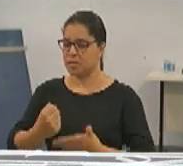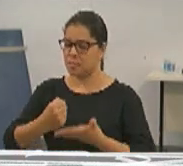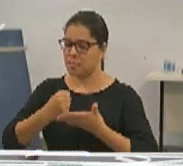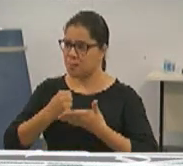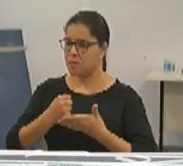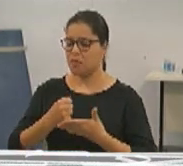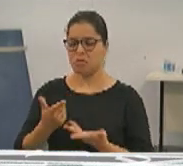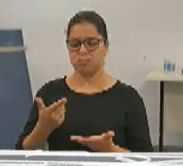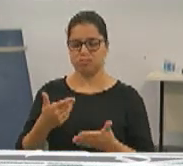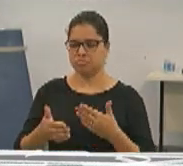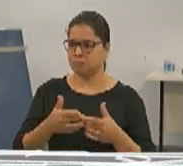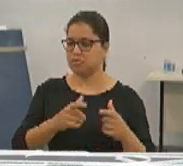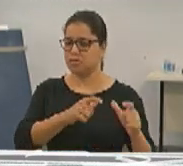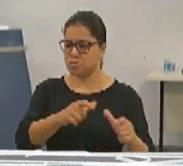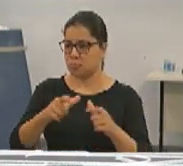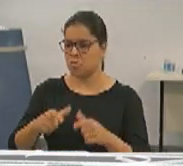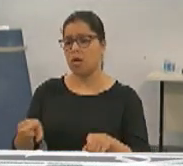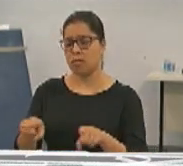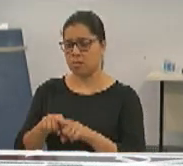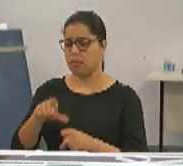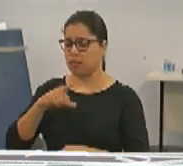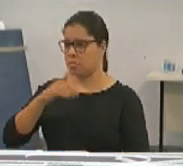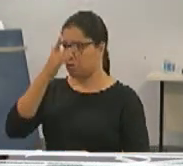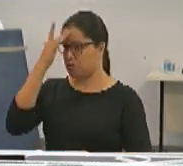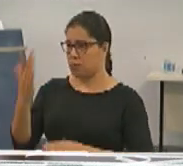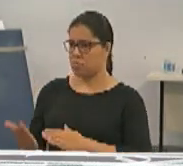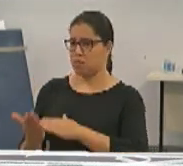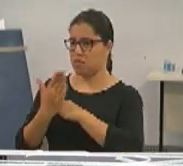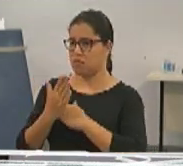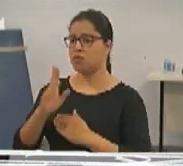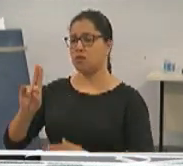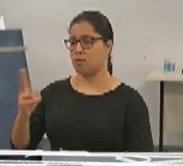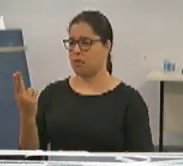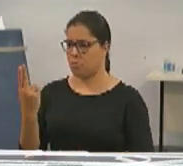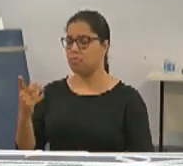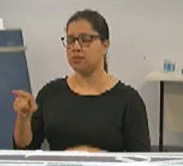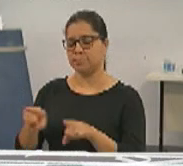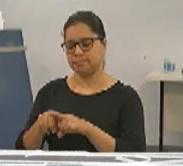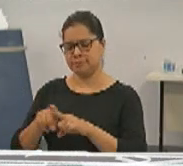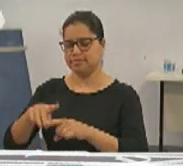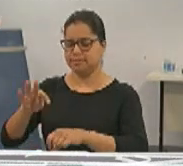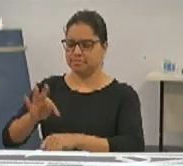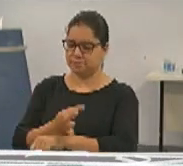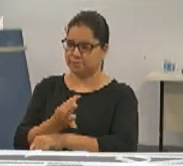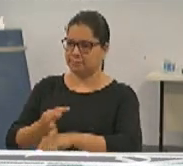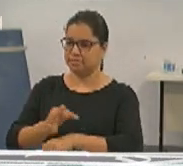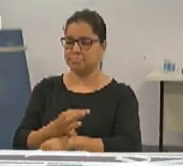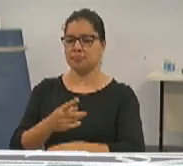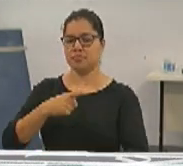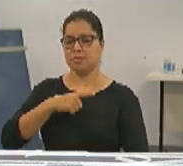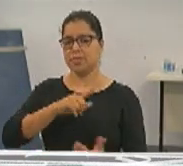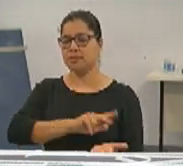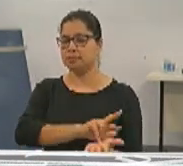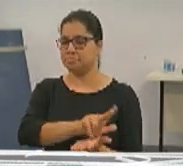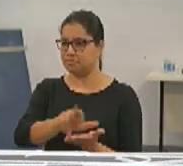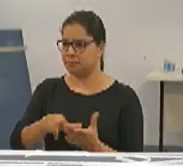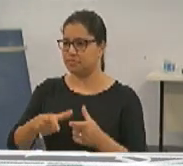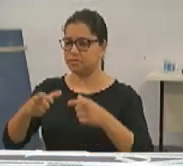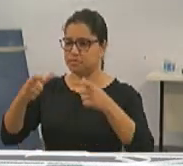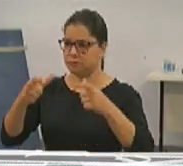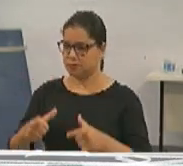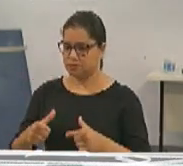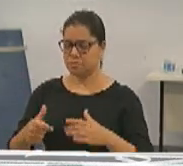acadêmicas, inclusive aqui do HU, né? Mas, sobretudo, os colegas técnicos, né, dos setores vinculados a reitorias,